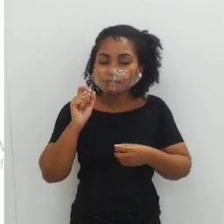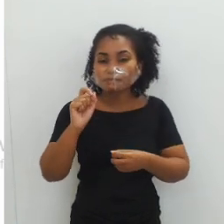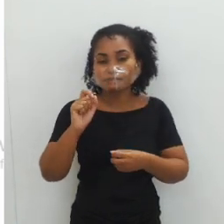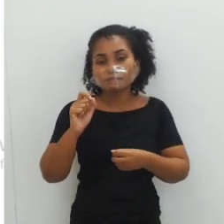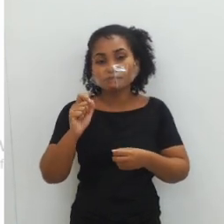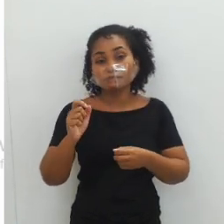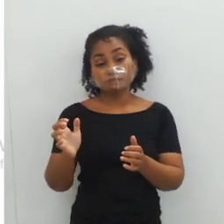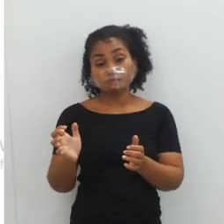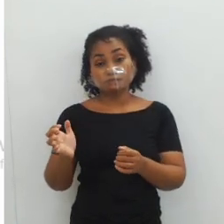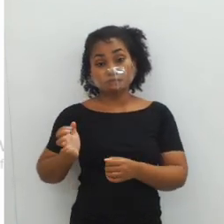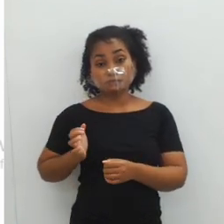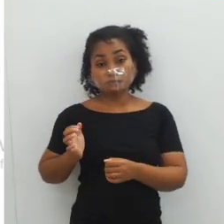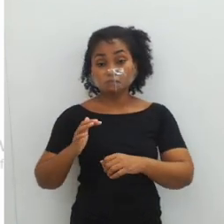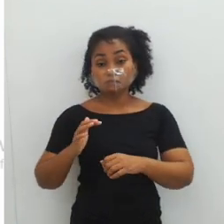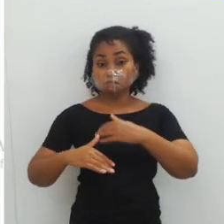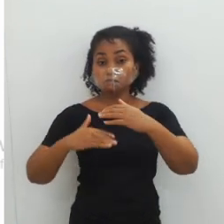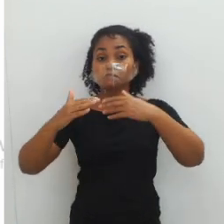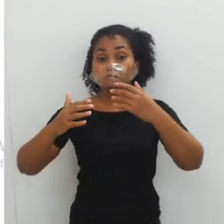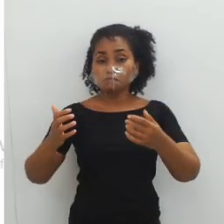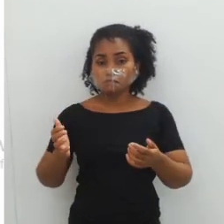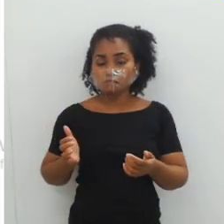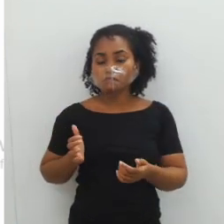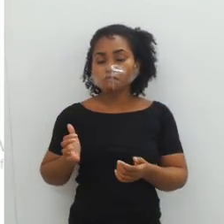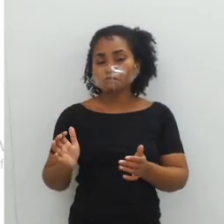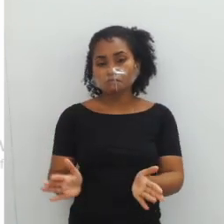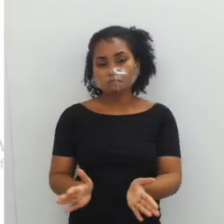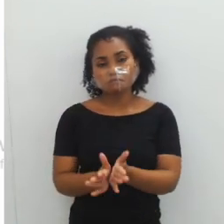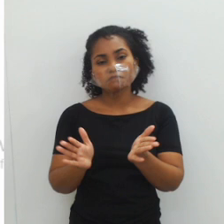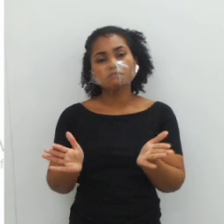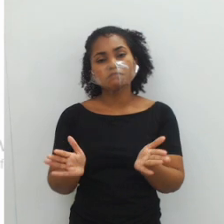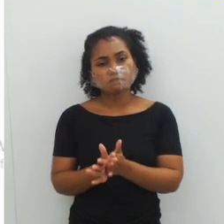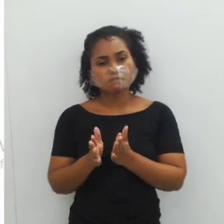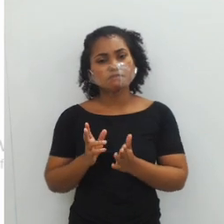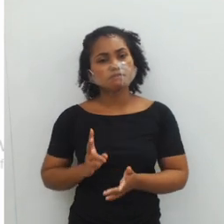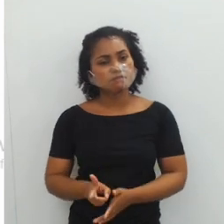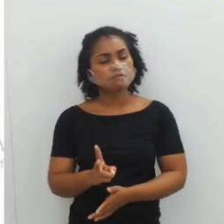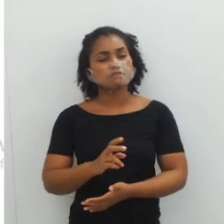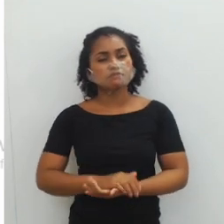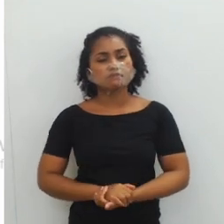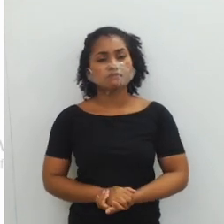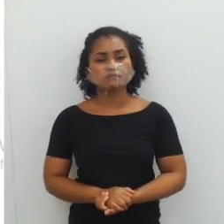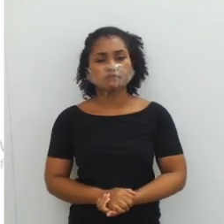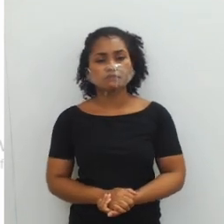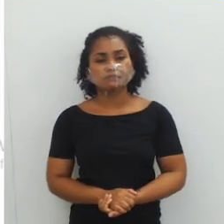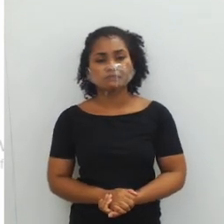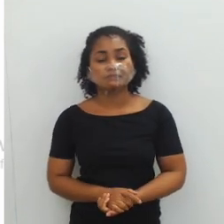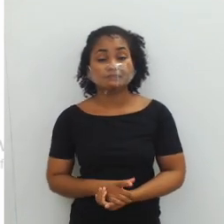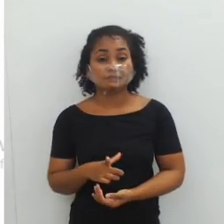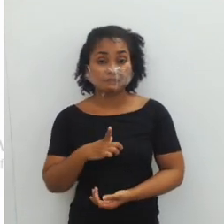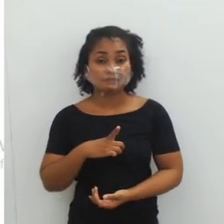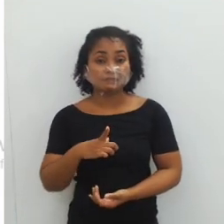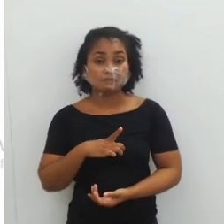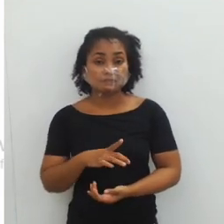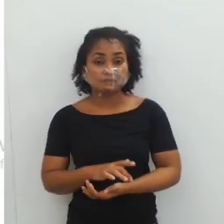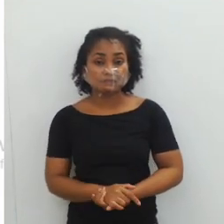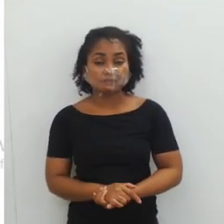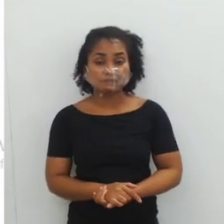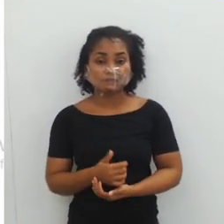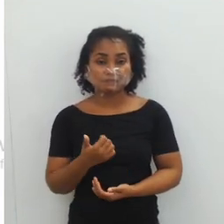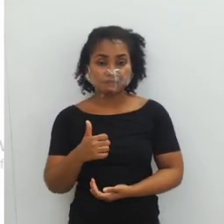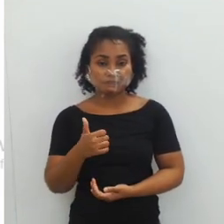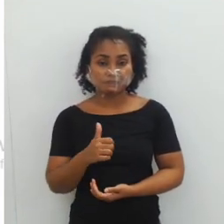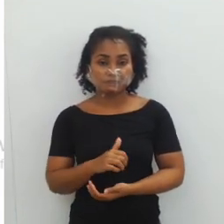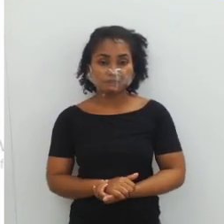que os ricos ficam mais ricos e os pobres cada vez mais pobres, né? Então, a análise dos dados de